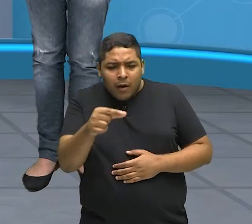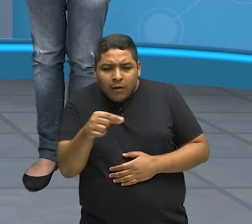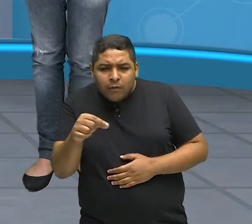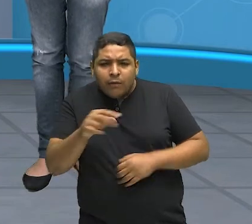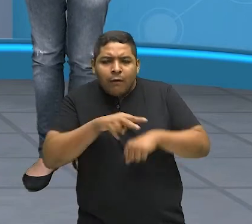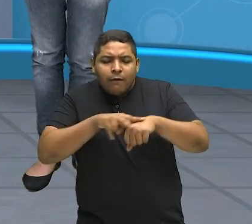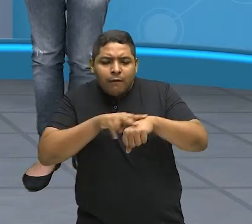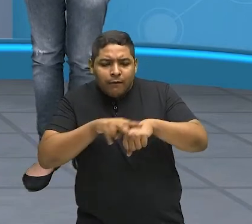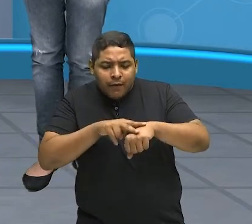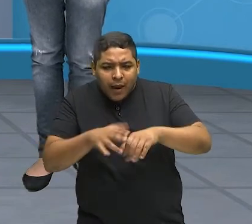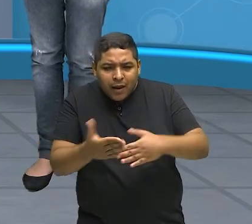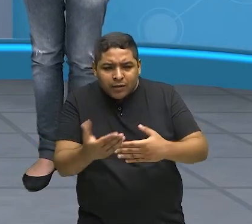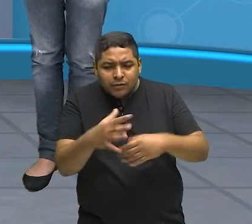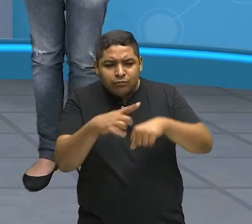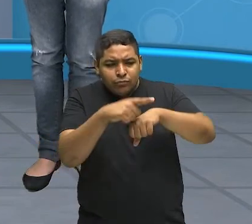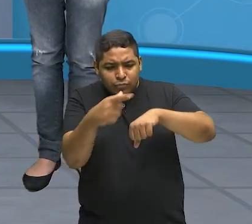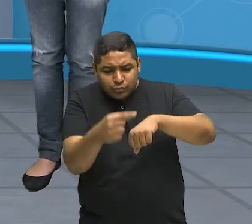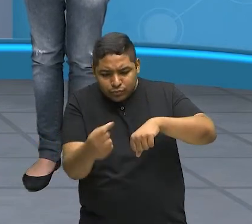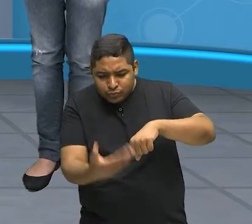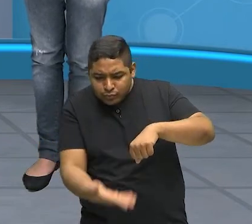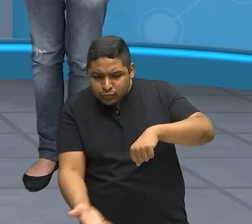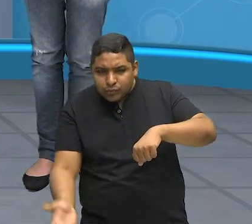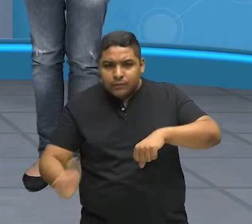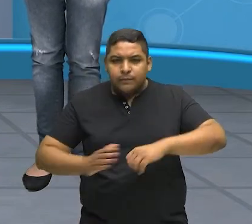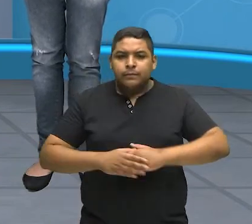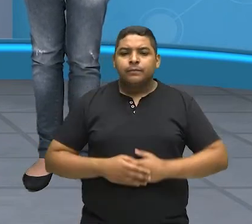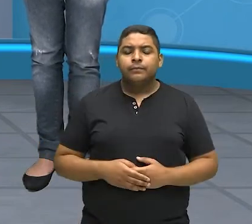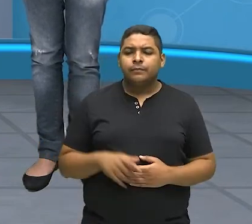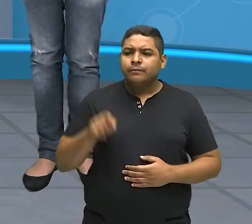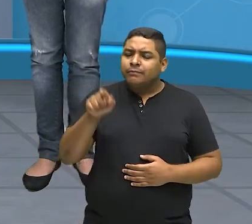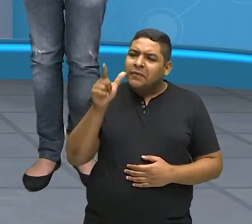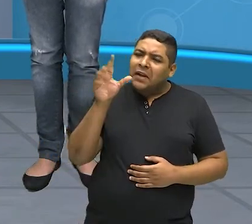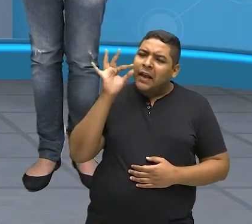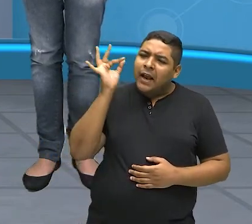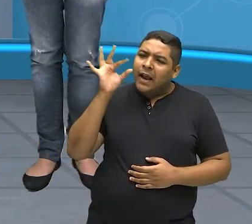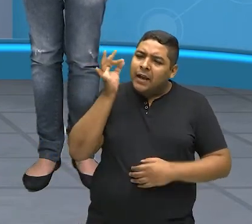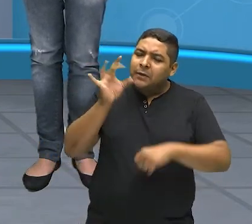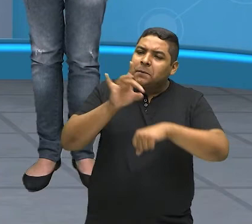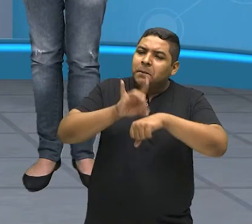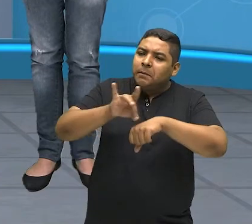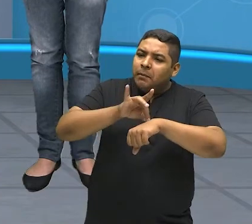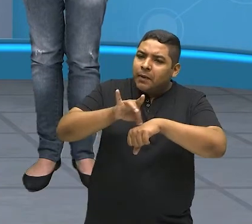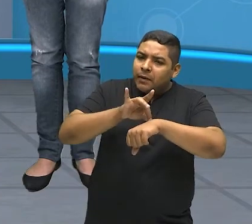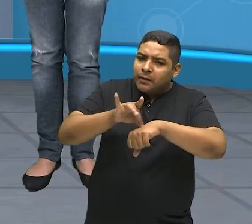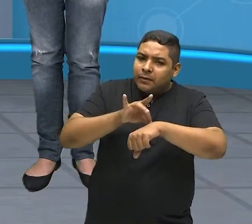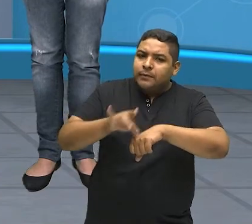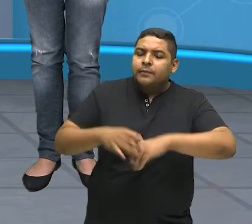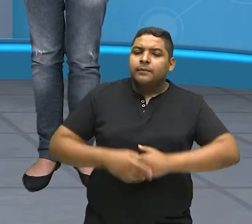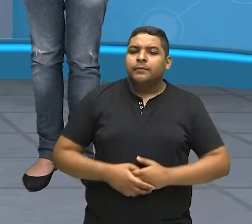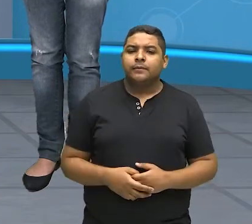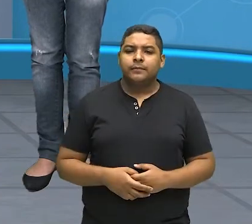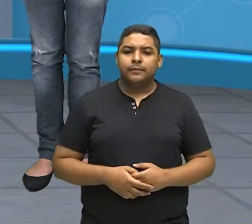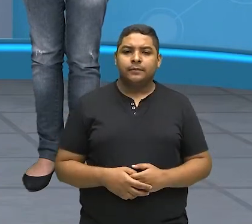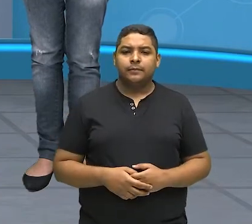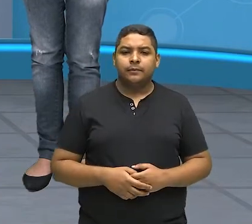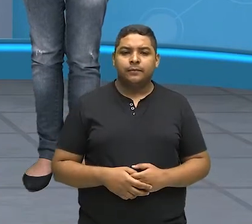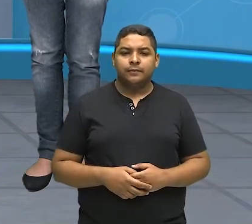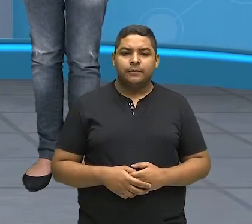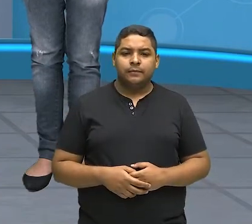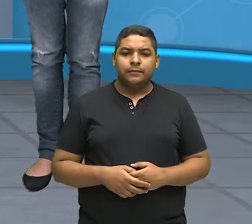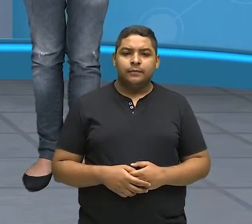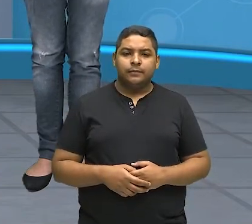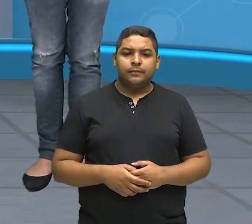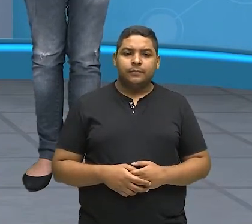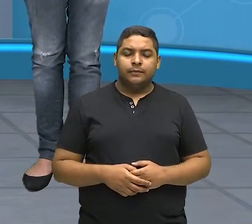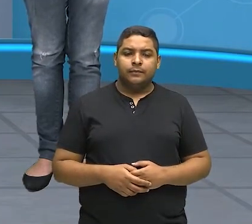chão. That cat is black. Aquele gato é preto. O que mais que nós temos aí da color black?